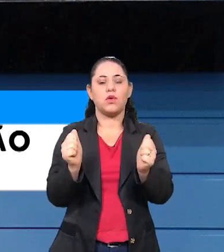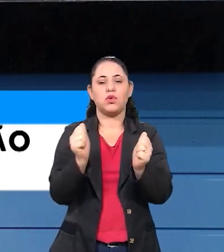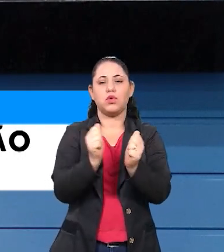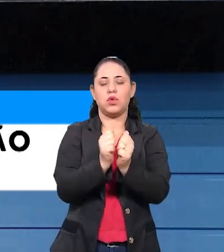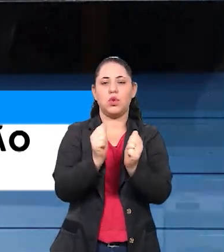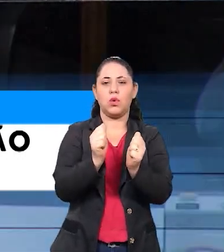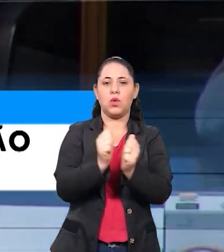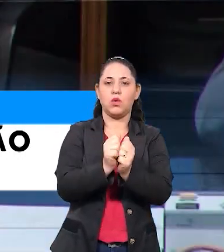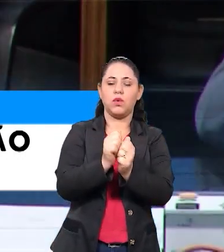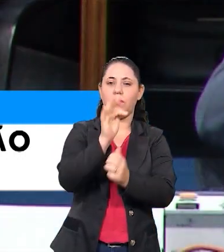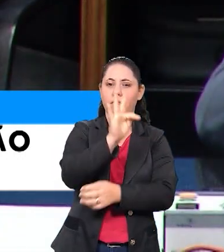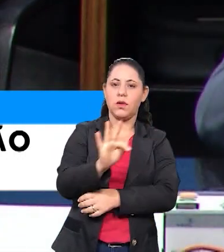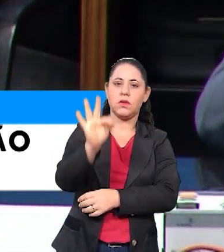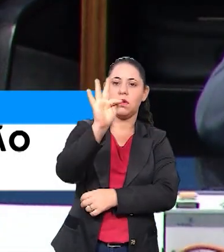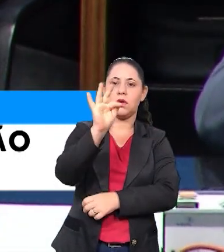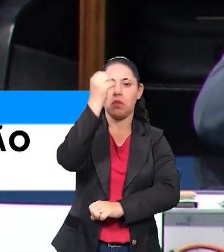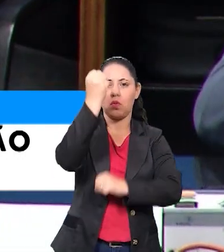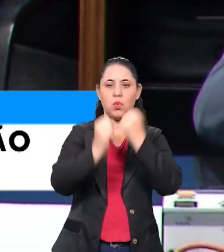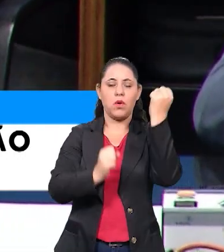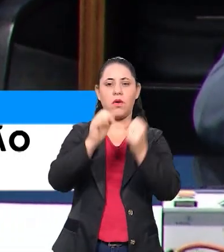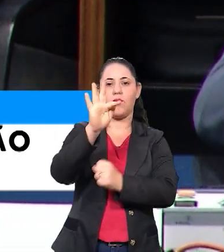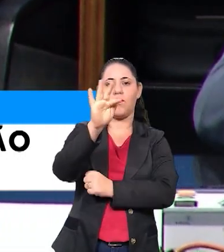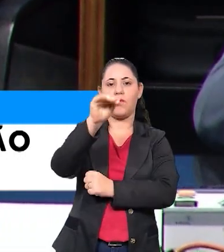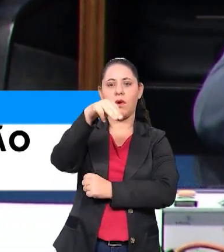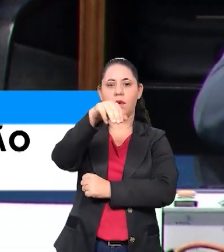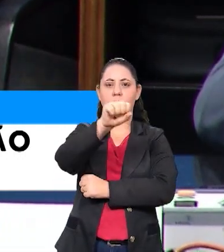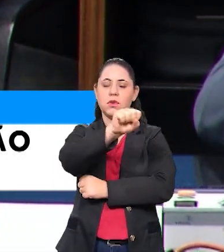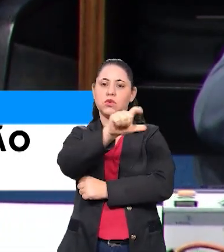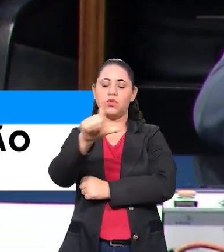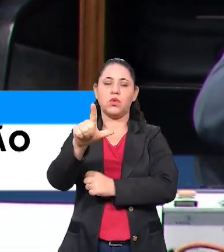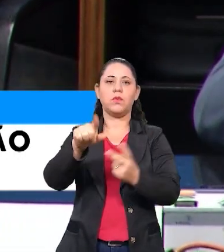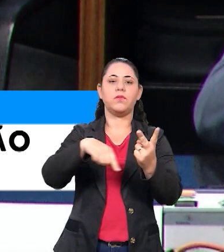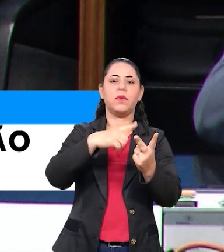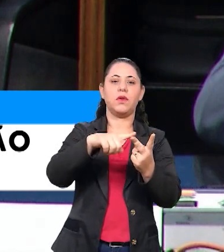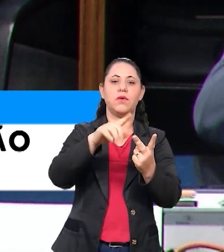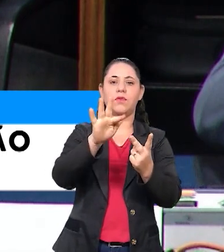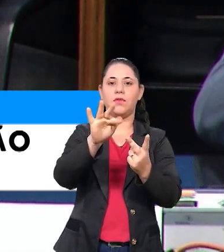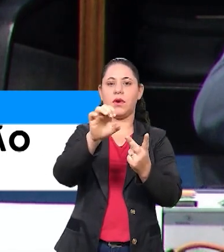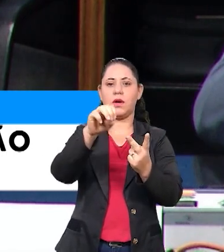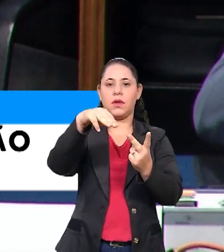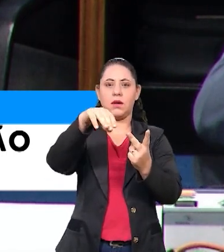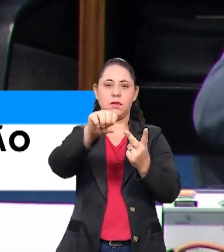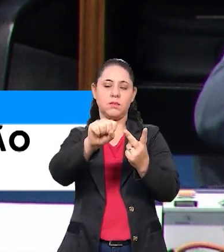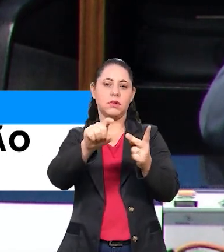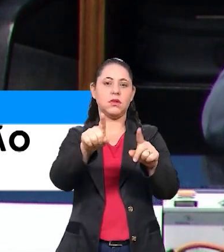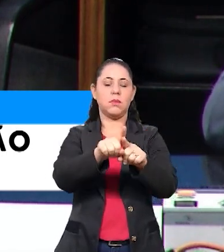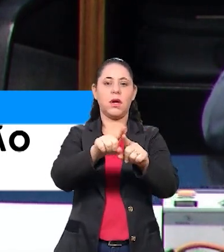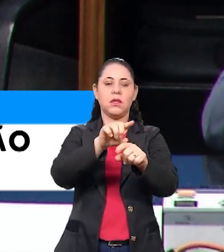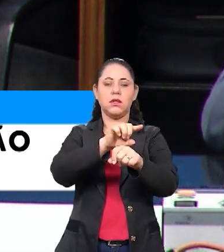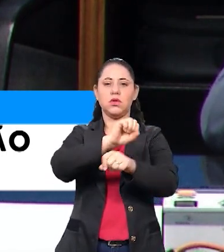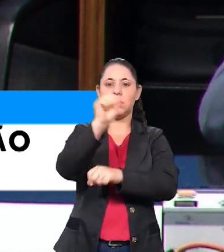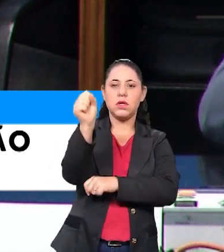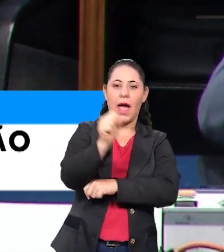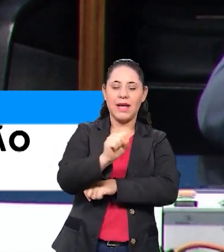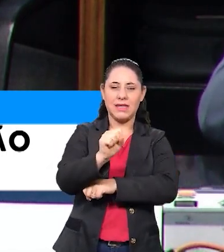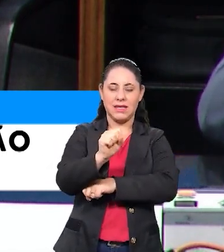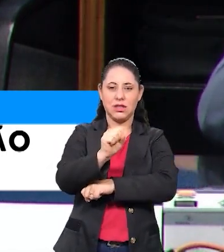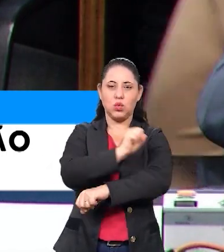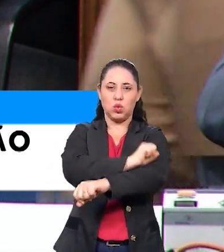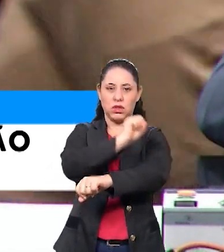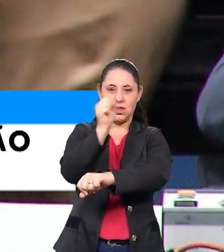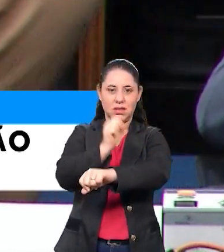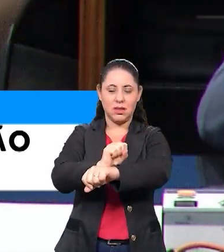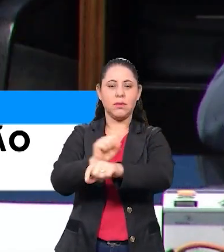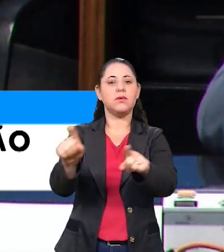sistema FEComércio, Federação das Indústrias, FamaSul, FAEMES, e com o Sistema S do nosso